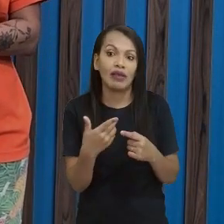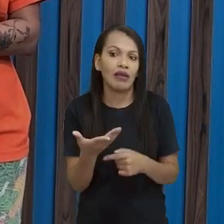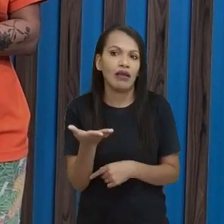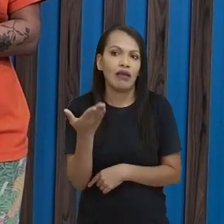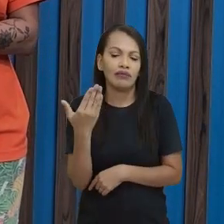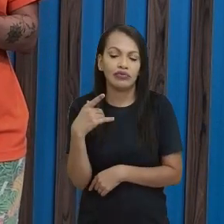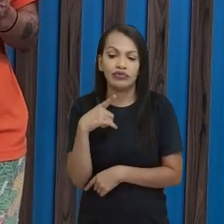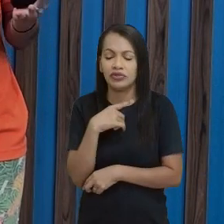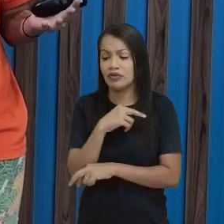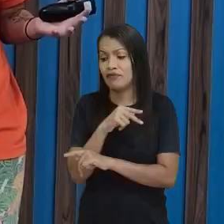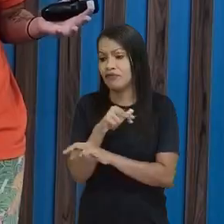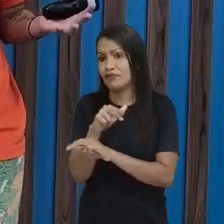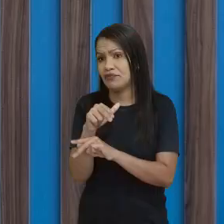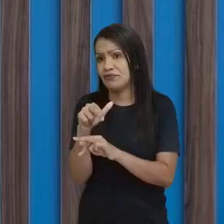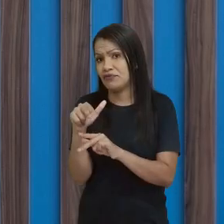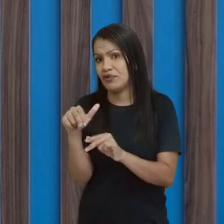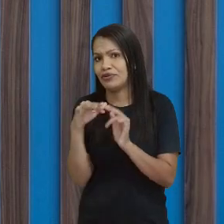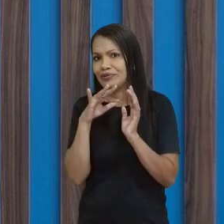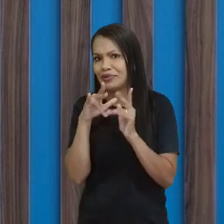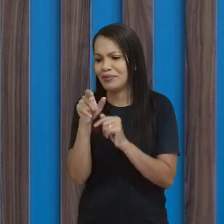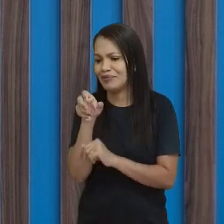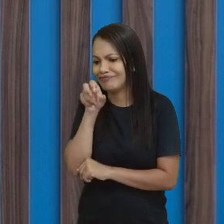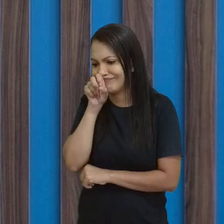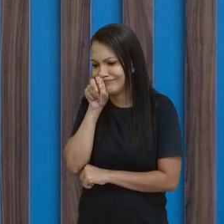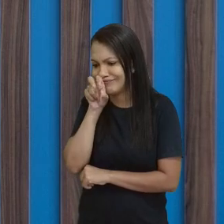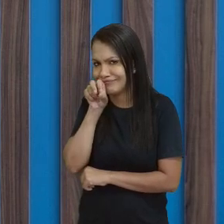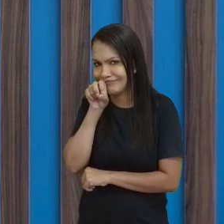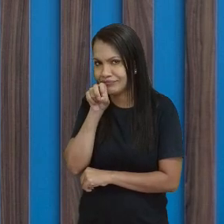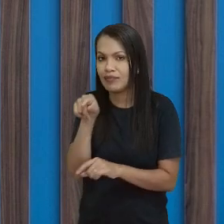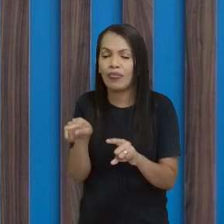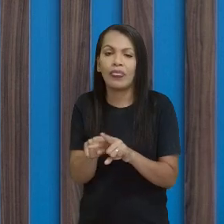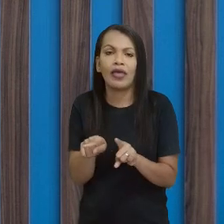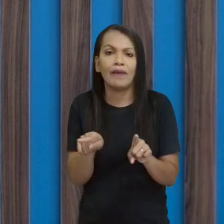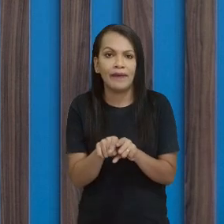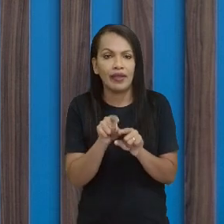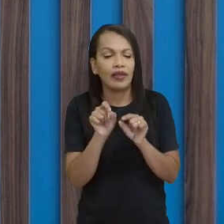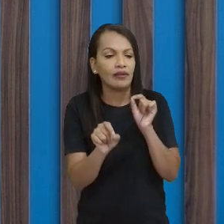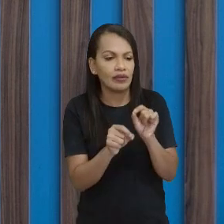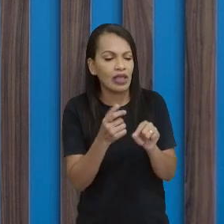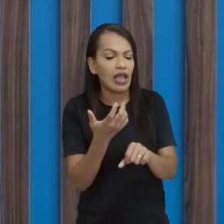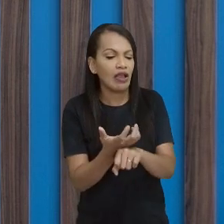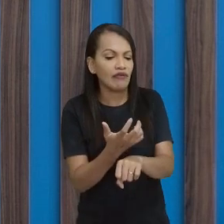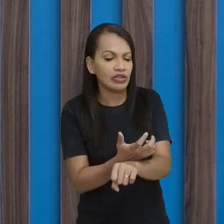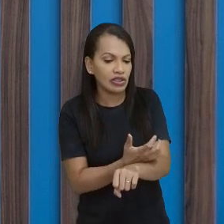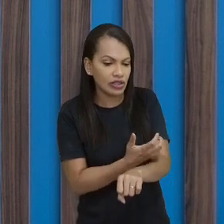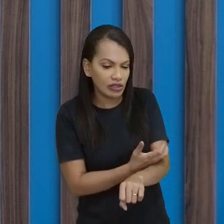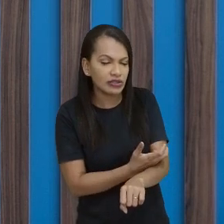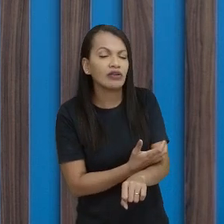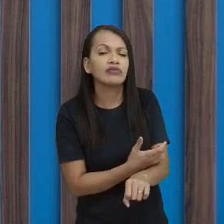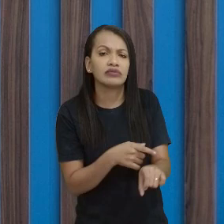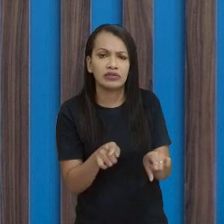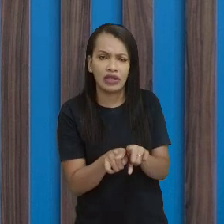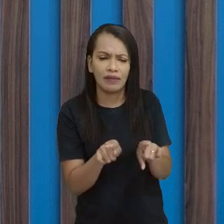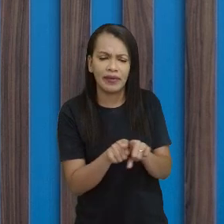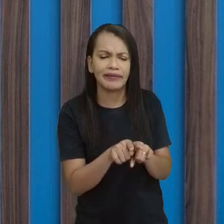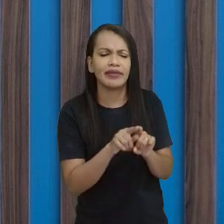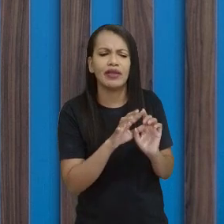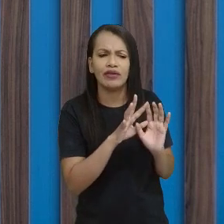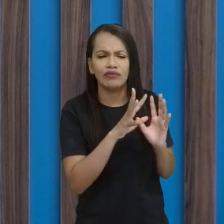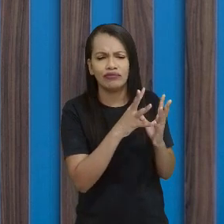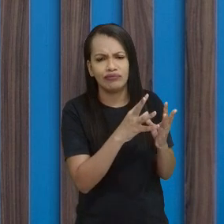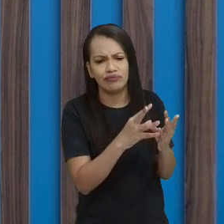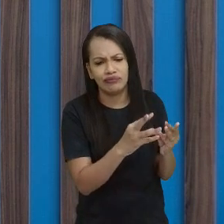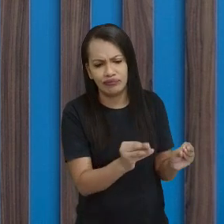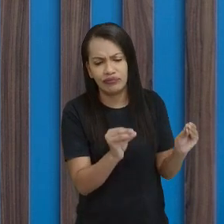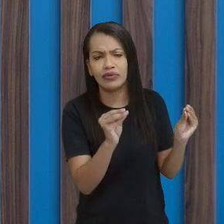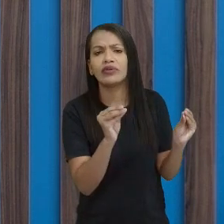um problema em cadeia, né? E a questão da vegetação também, né? Isso também. Que ela está ficando escassa, né? Exato. E aí